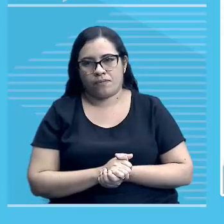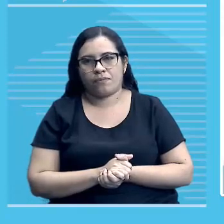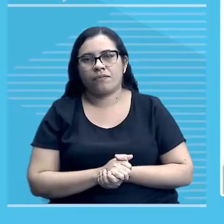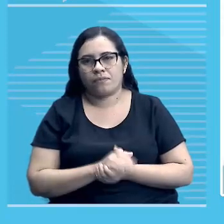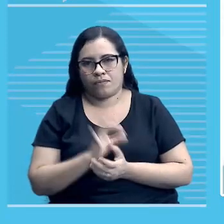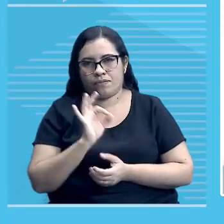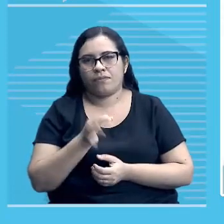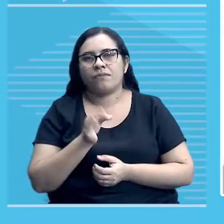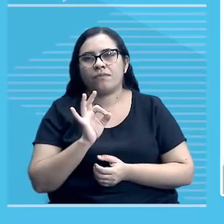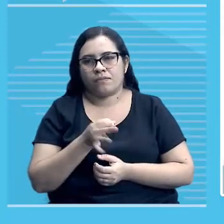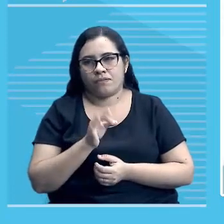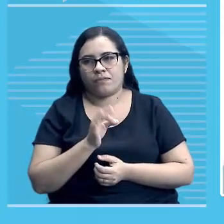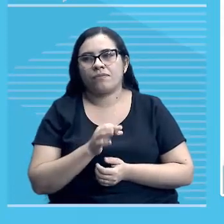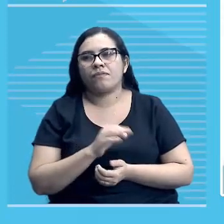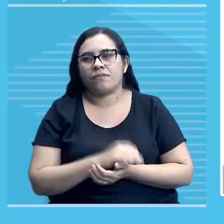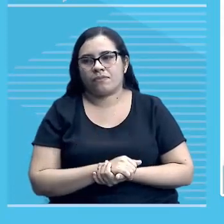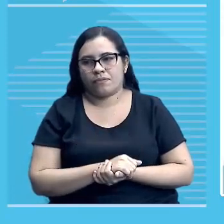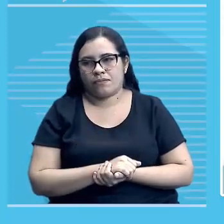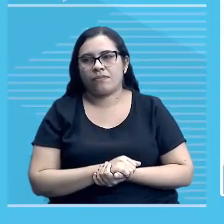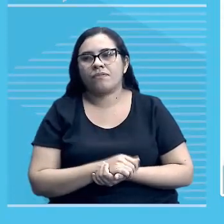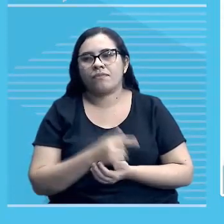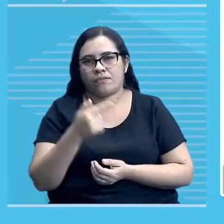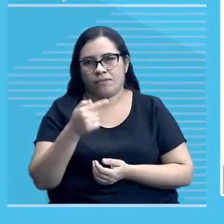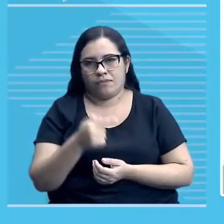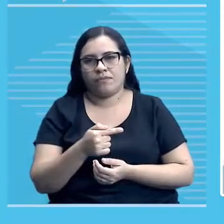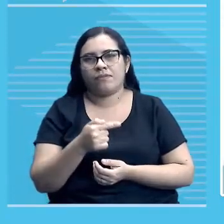Bora aqui para a questão 7.